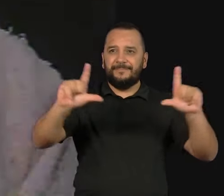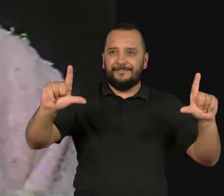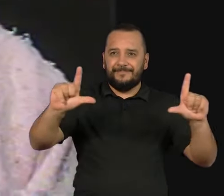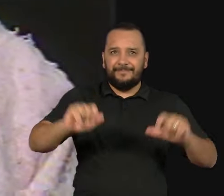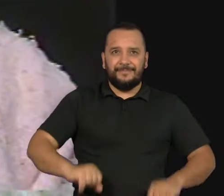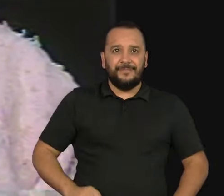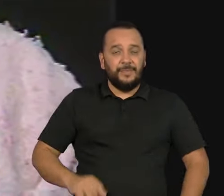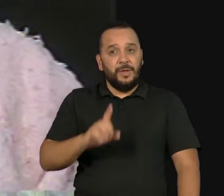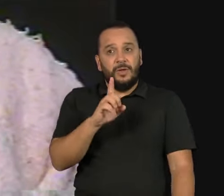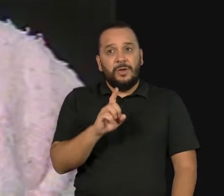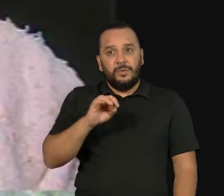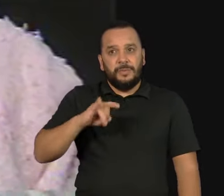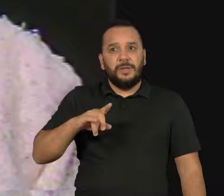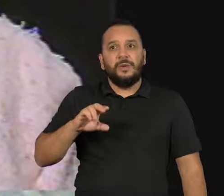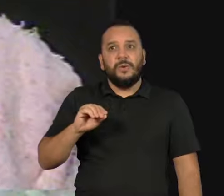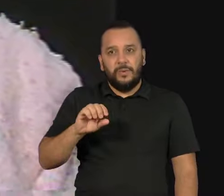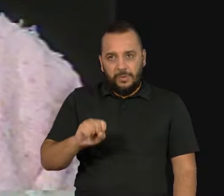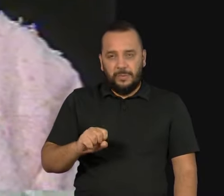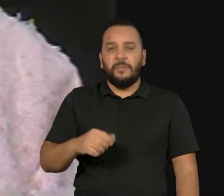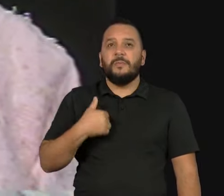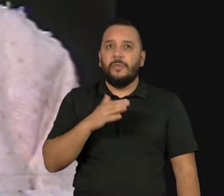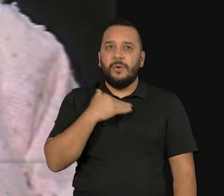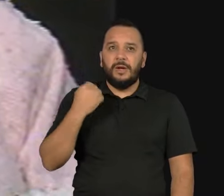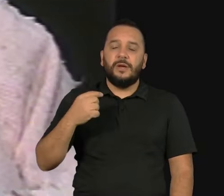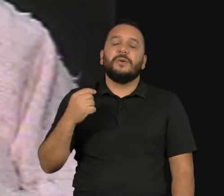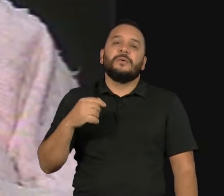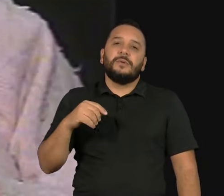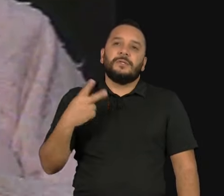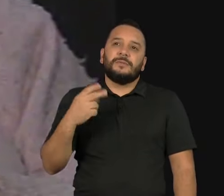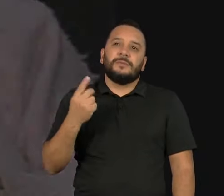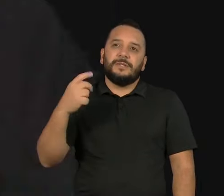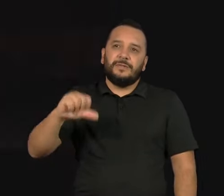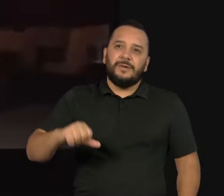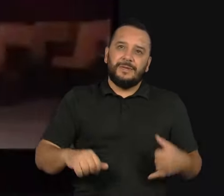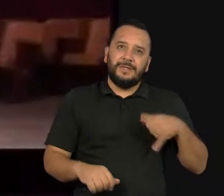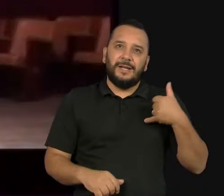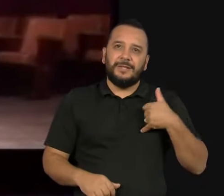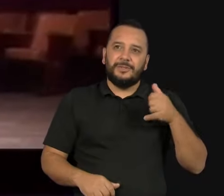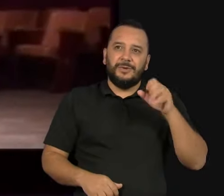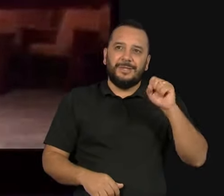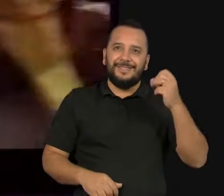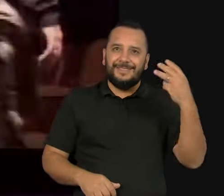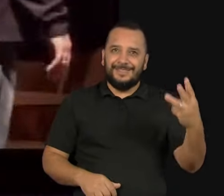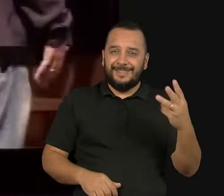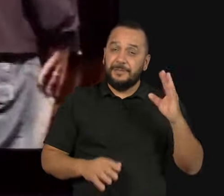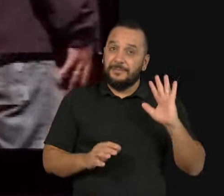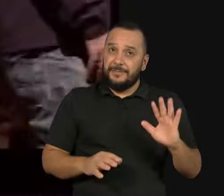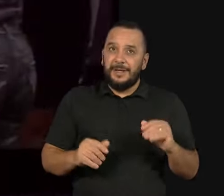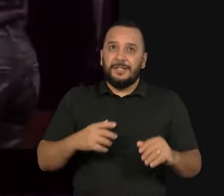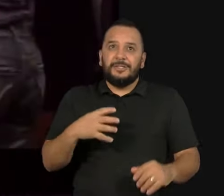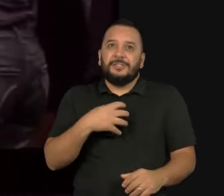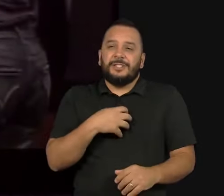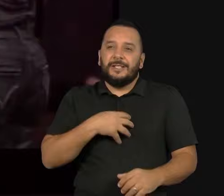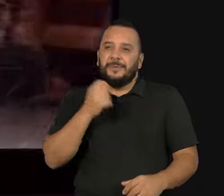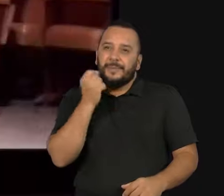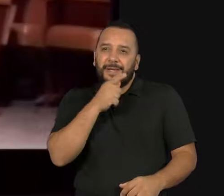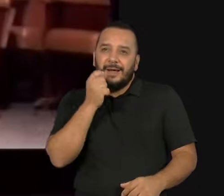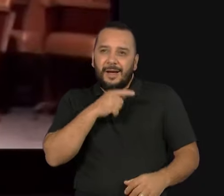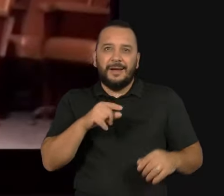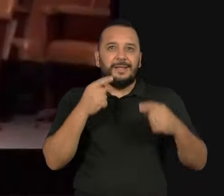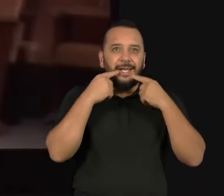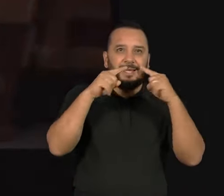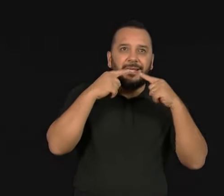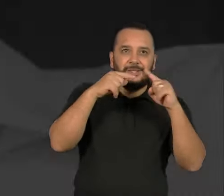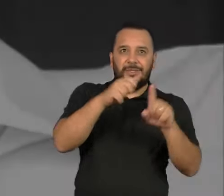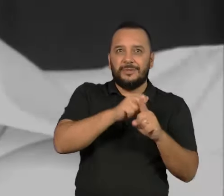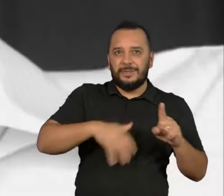Domingos de Oliveira faleceu em 2019, aos 83 anos, mas seu estilo, apoiado numa mescla de humor e crítica